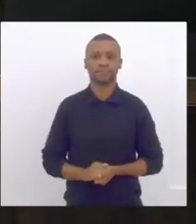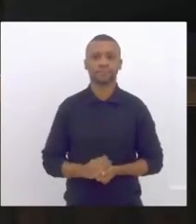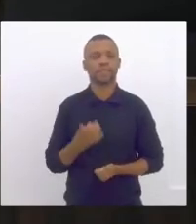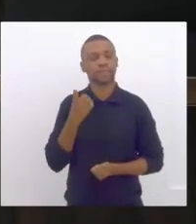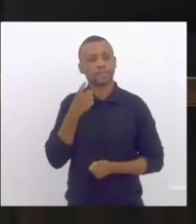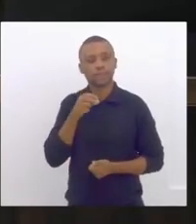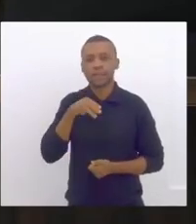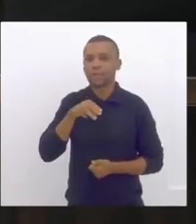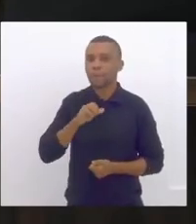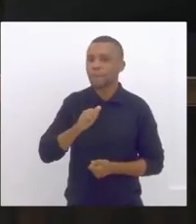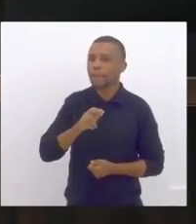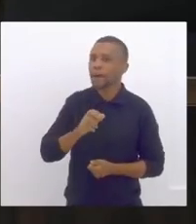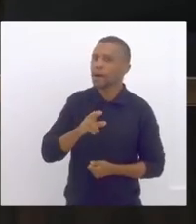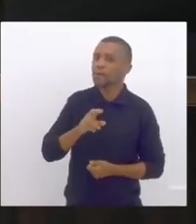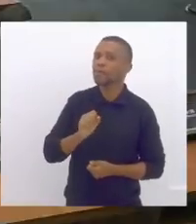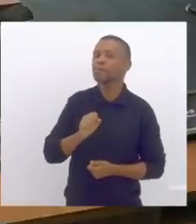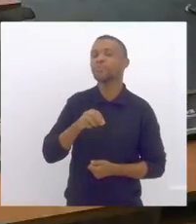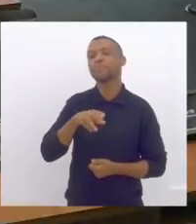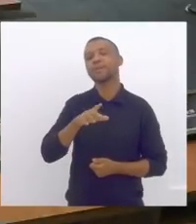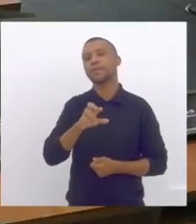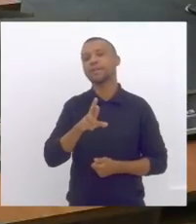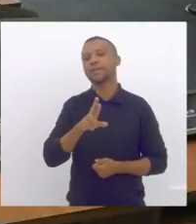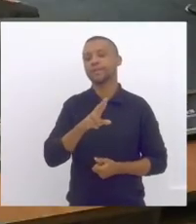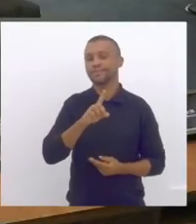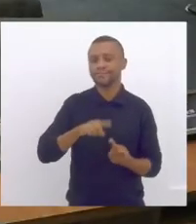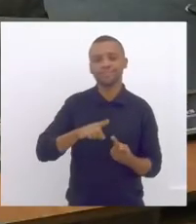Miller, deputado Luiz Paulo.